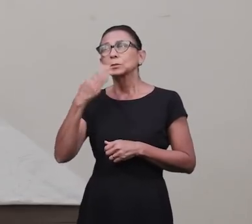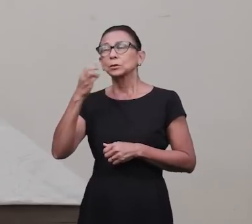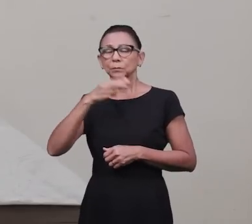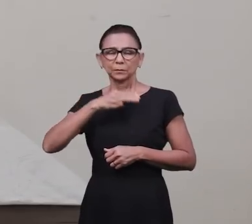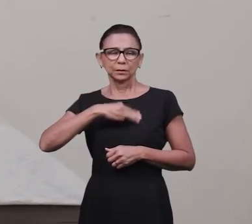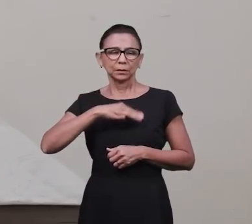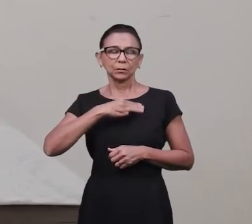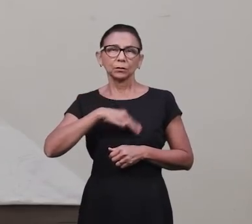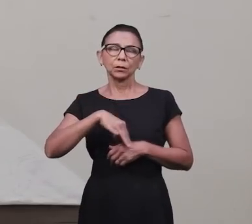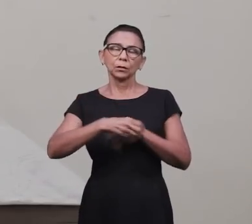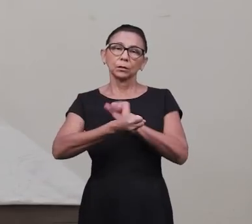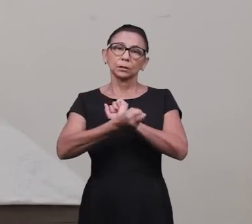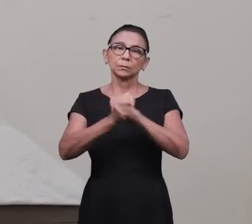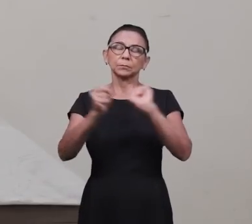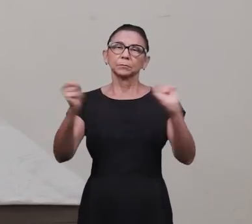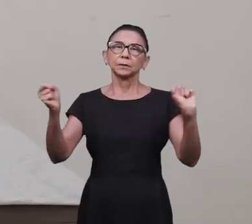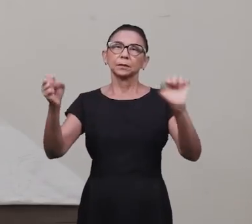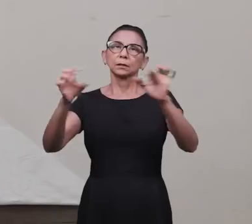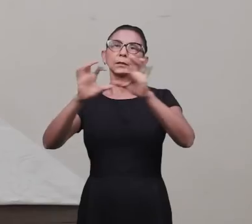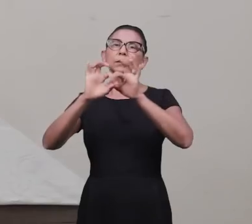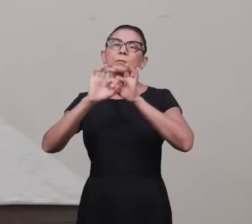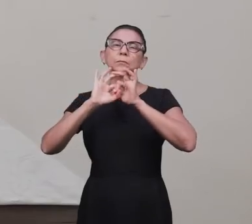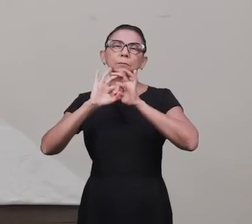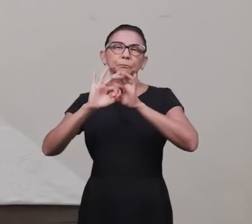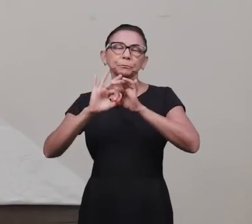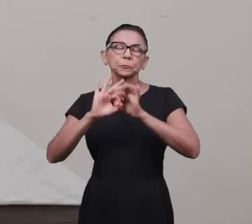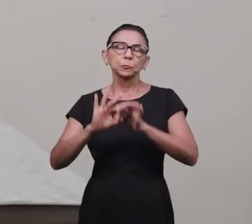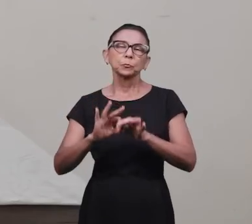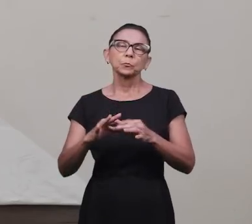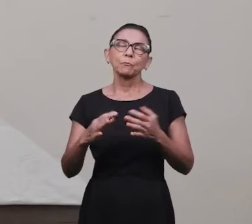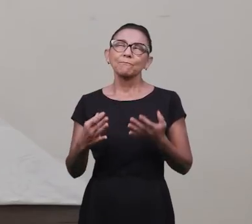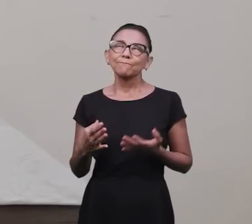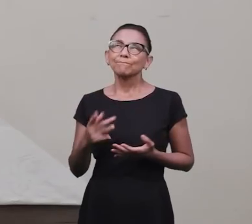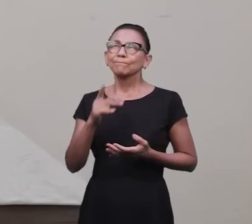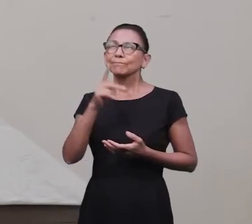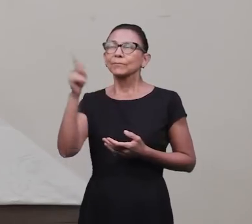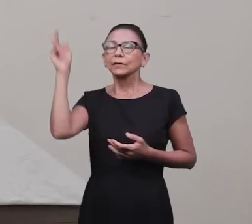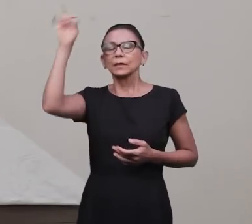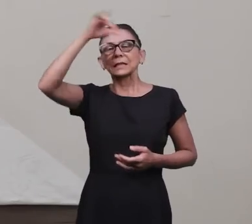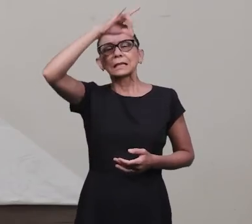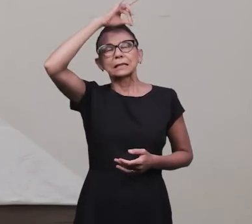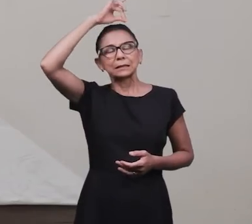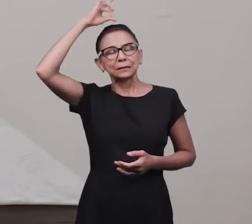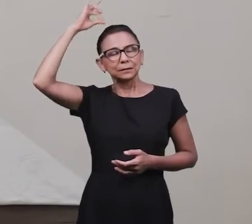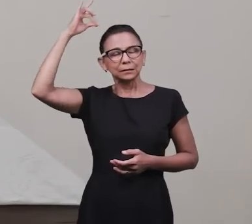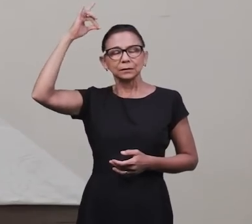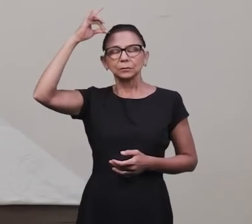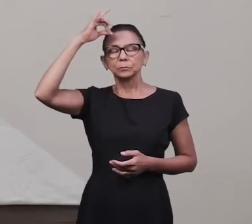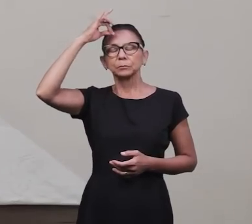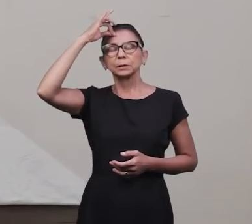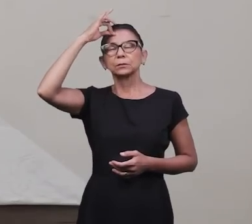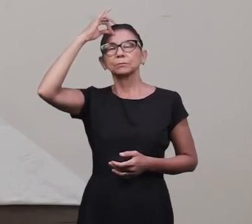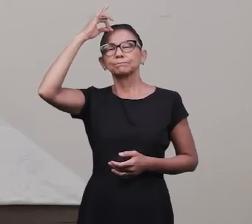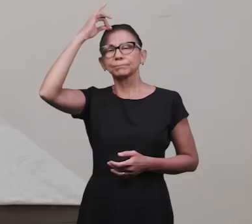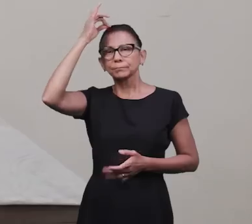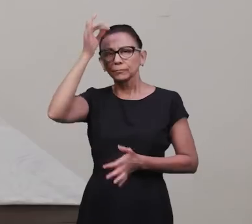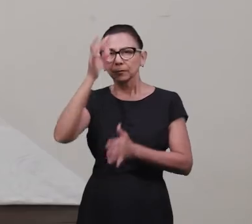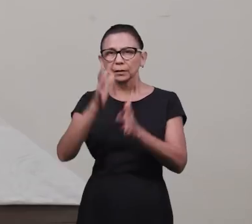dá-nos o perdão, a libertação, a comunhão. Ó Deus, e que o Teu Espírito